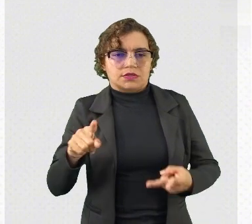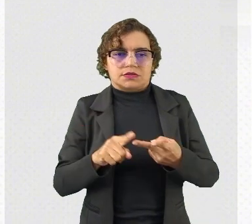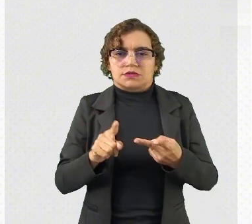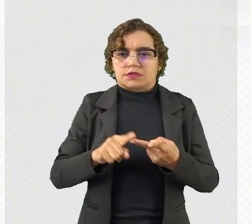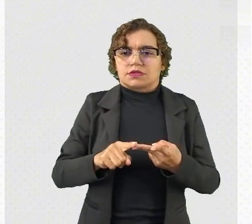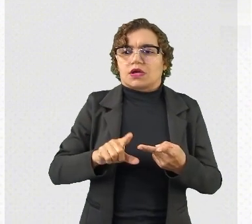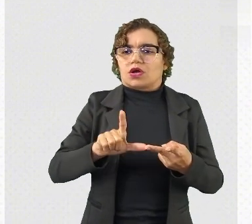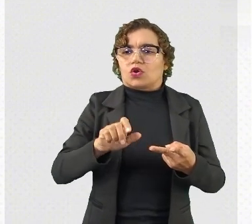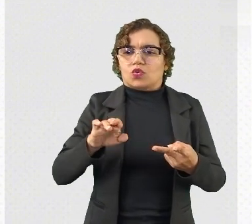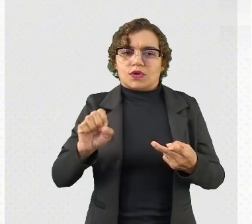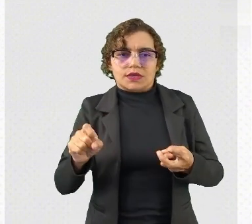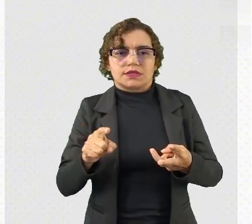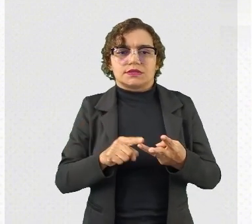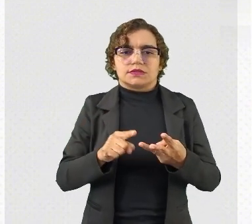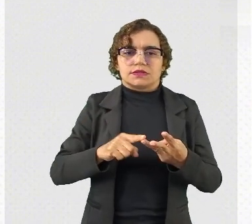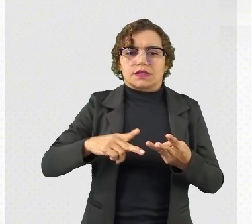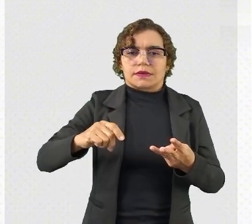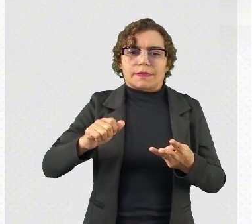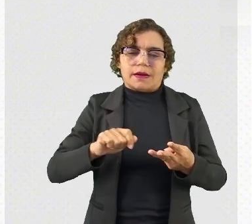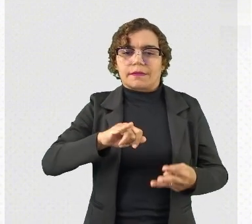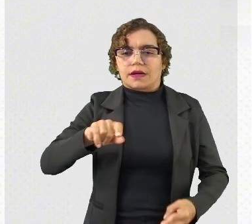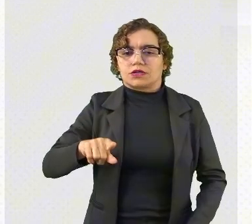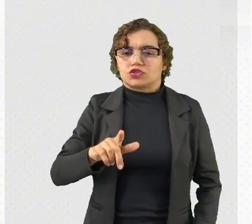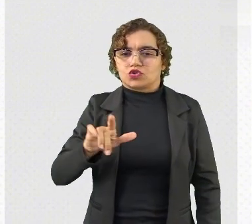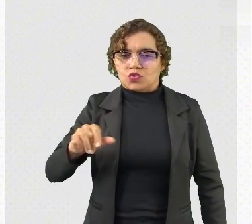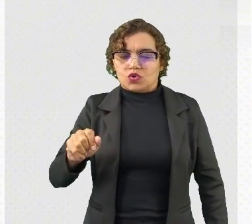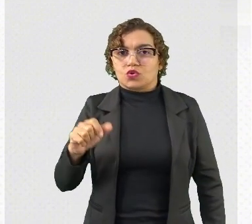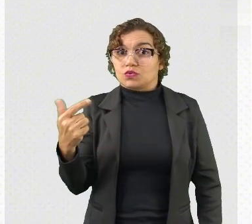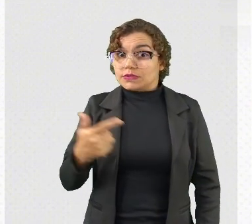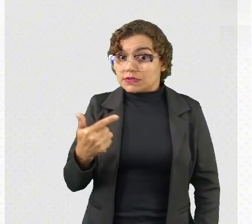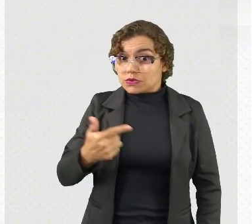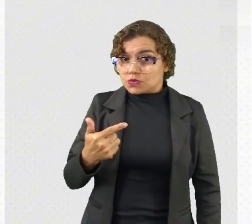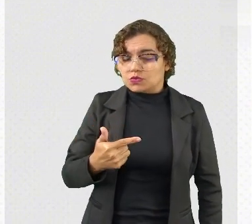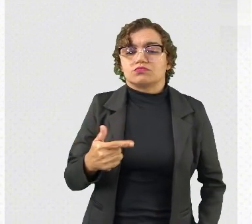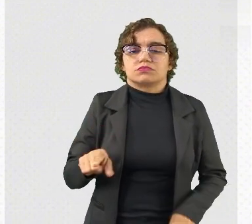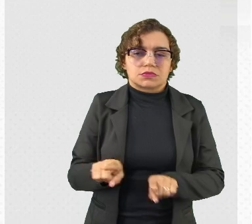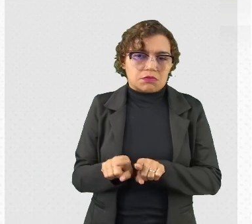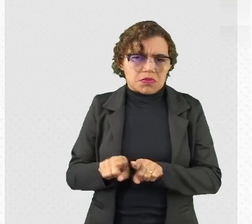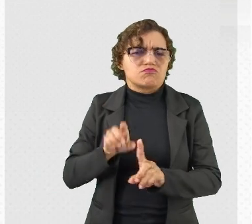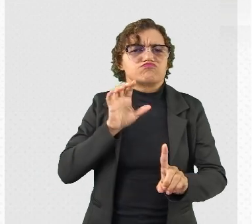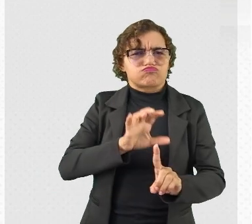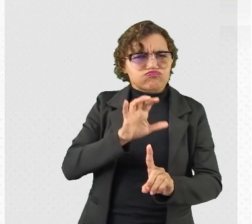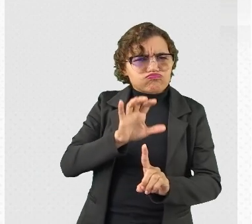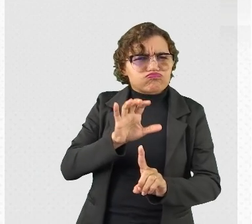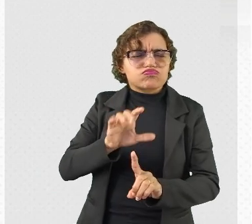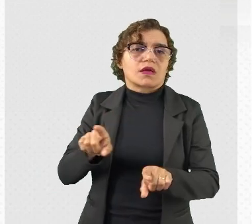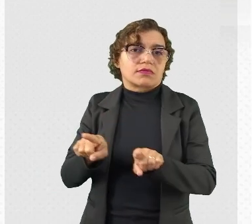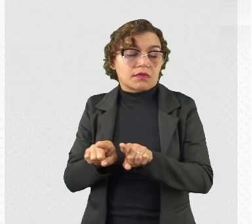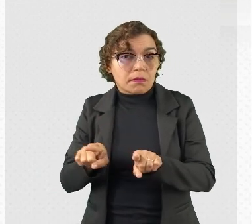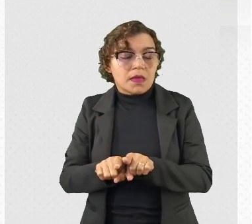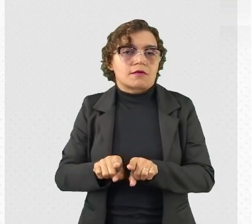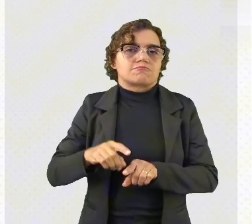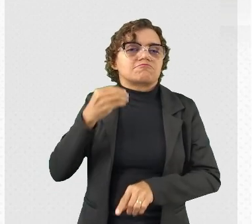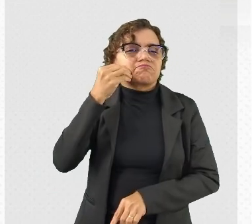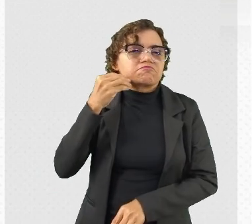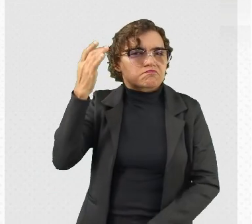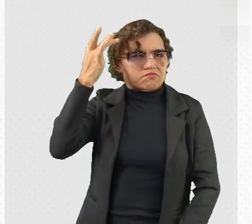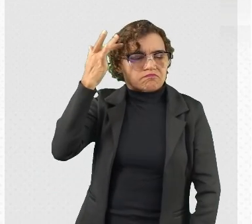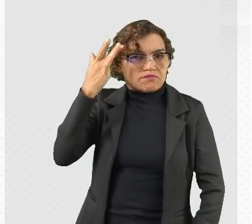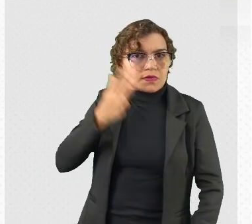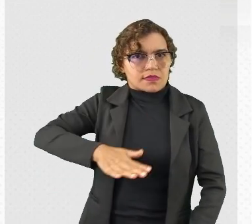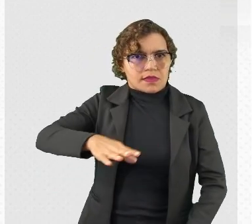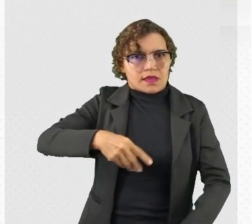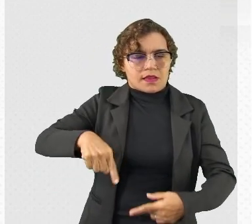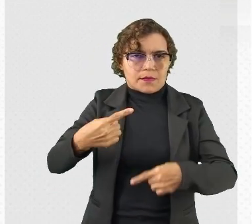o Papa Júlio II. Então, ele era muito influente e adquiria muita experiência política. E